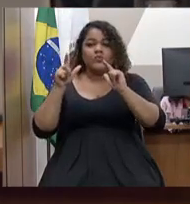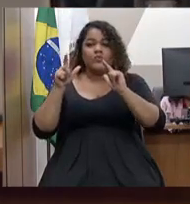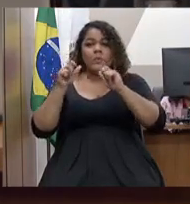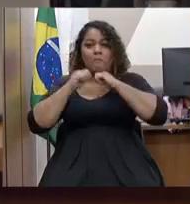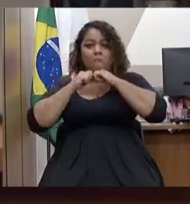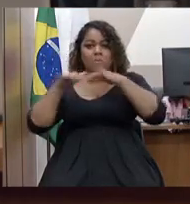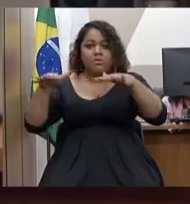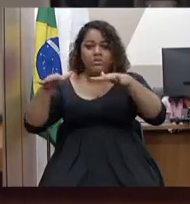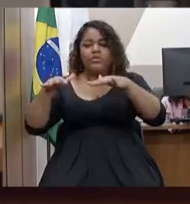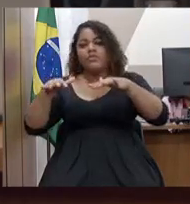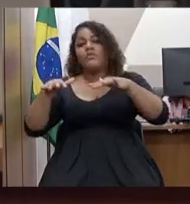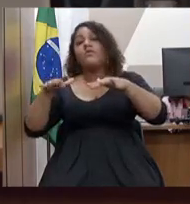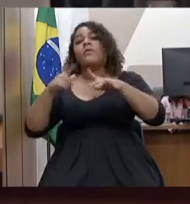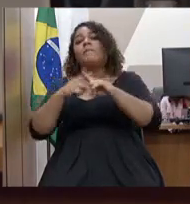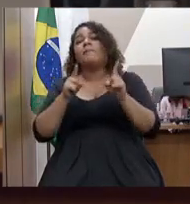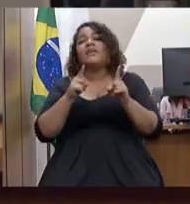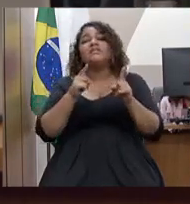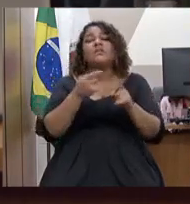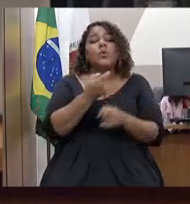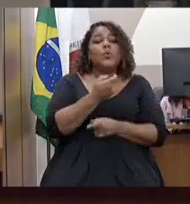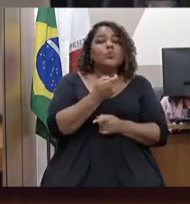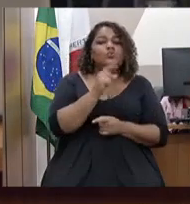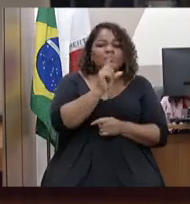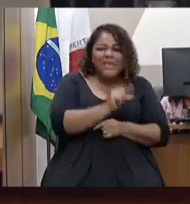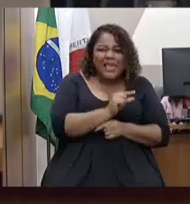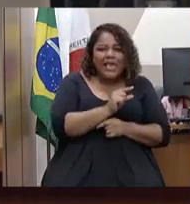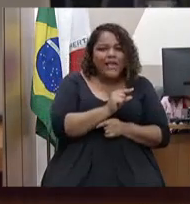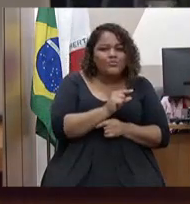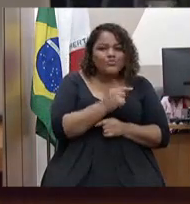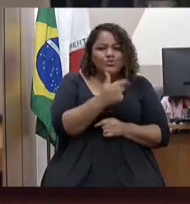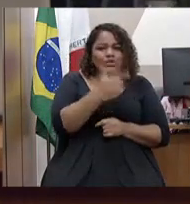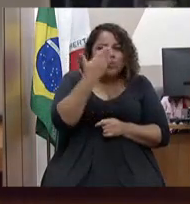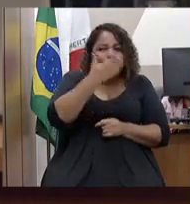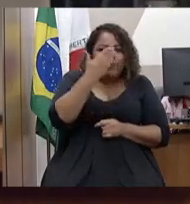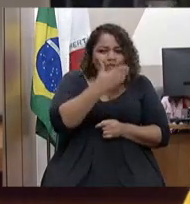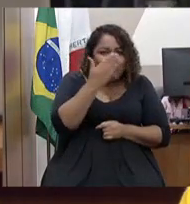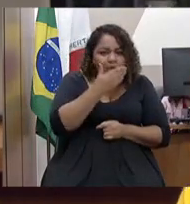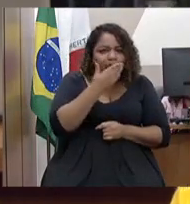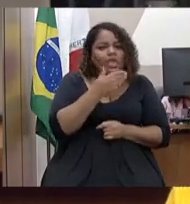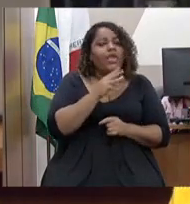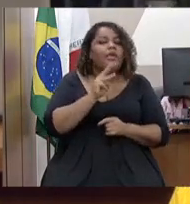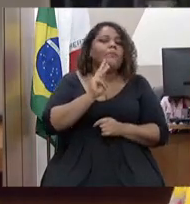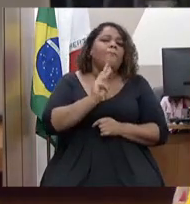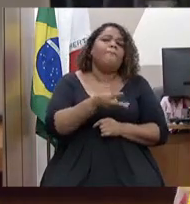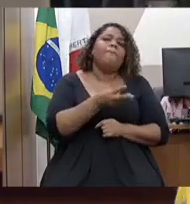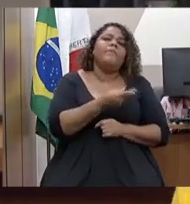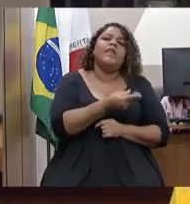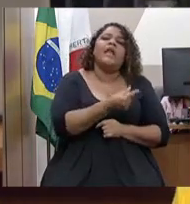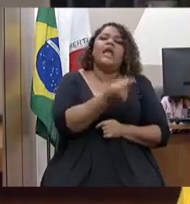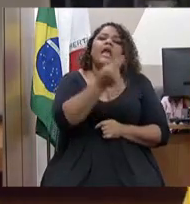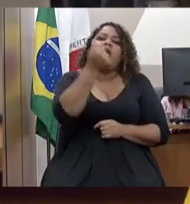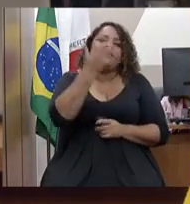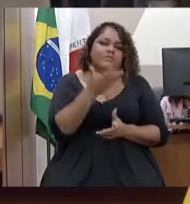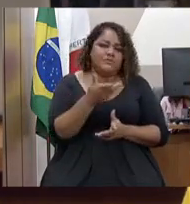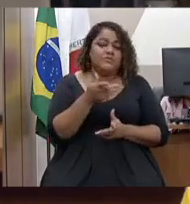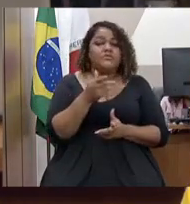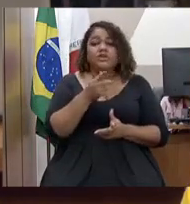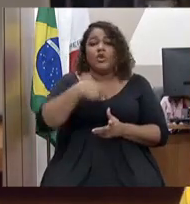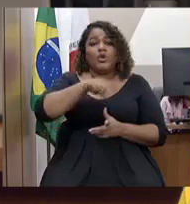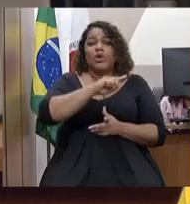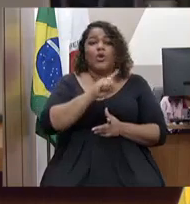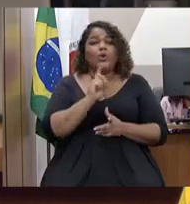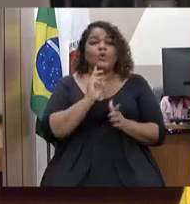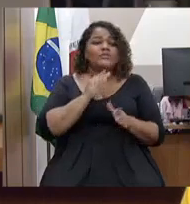tem um desfecho mas os pequenos os que ficam perdidos são milhares milhares e milhares que nem sequer Às vezes a gente consegue